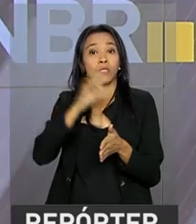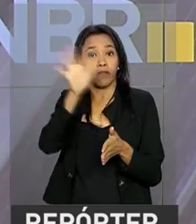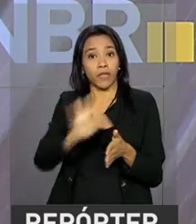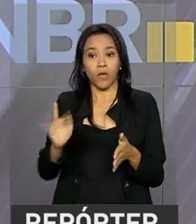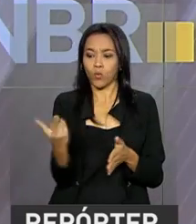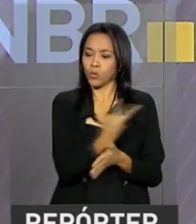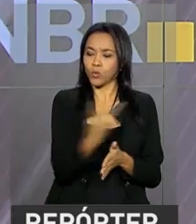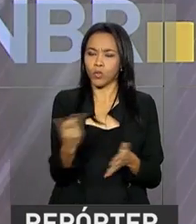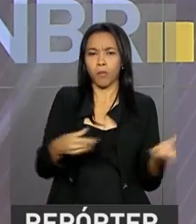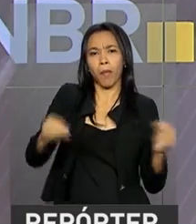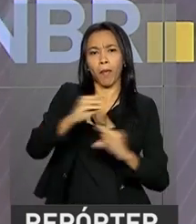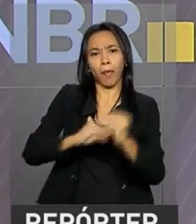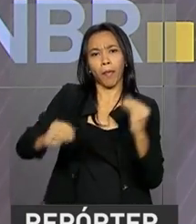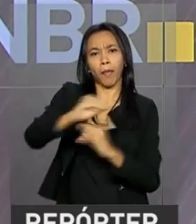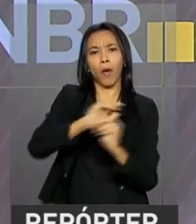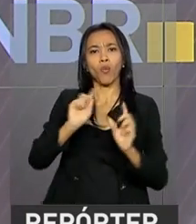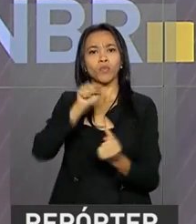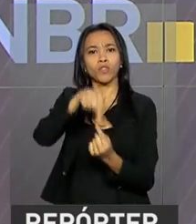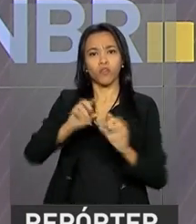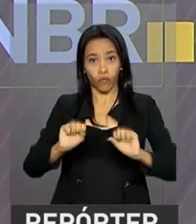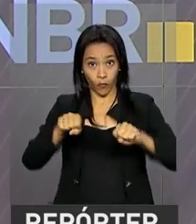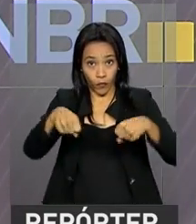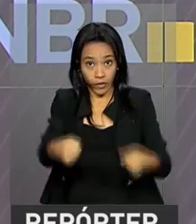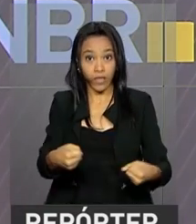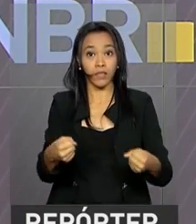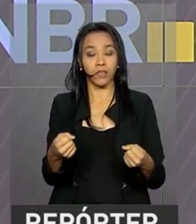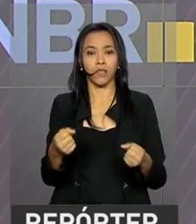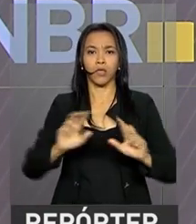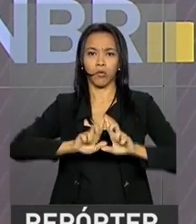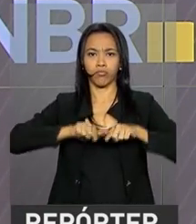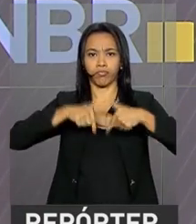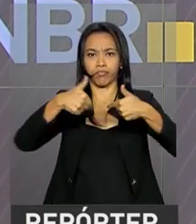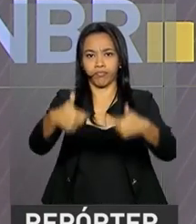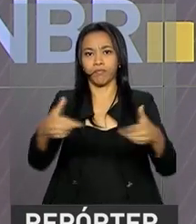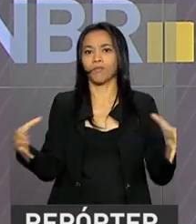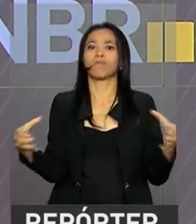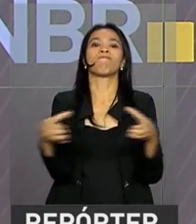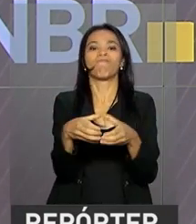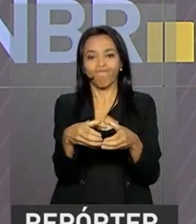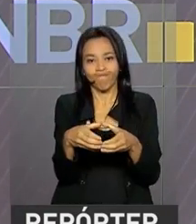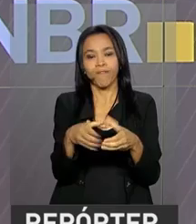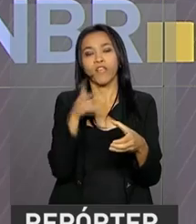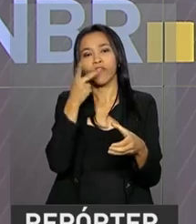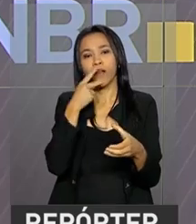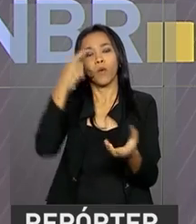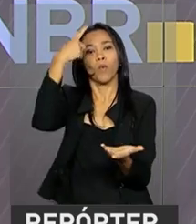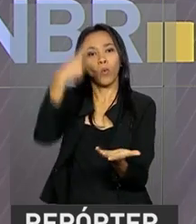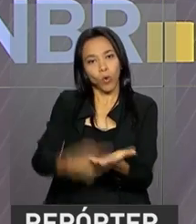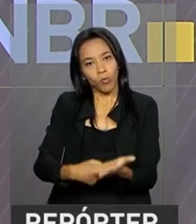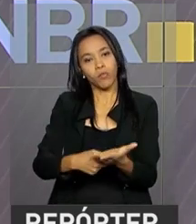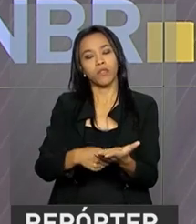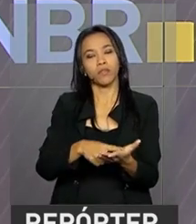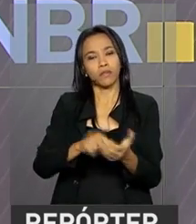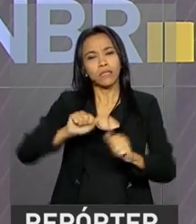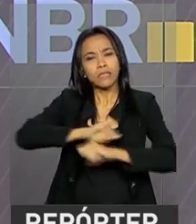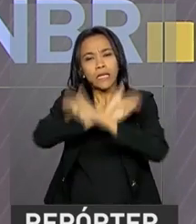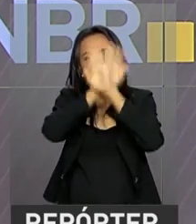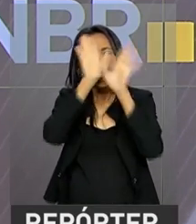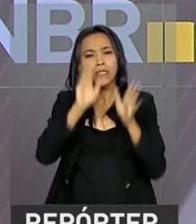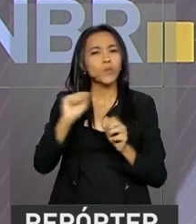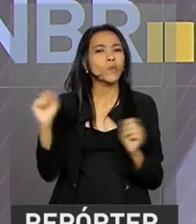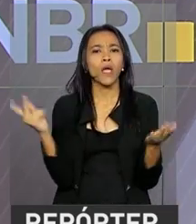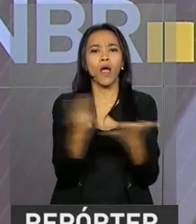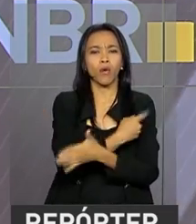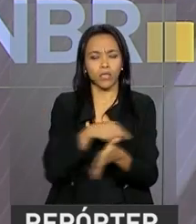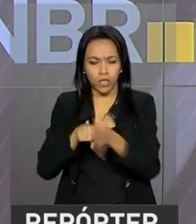como objetivo fortalecer a relação entre as instituições e reafirmar o compromisso em esclarecer os